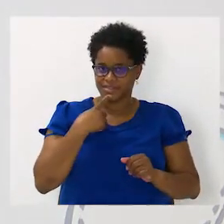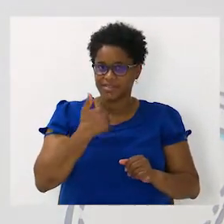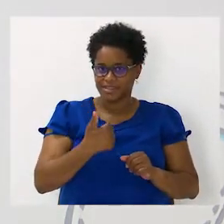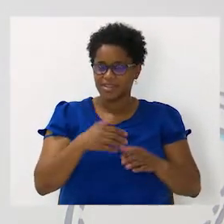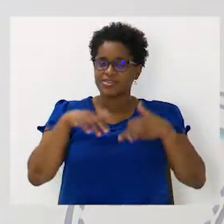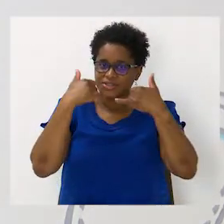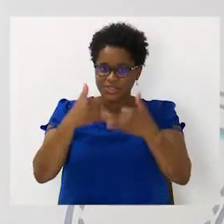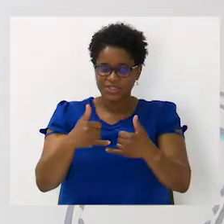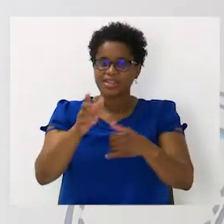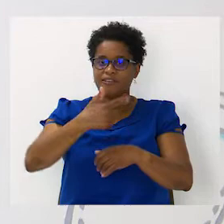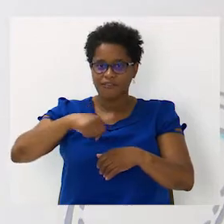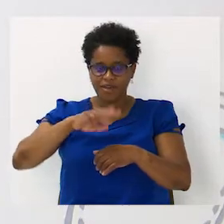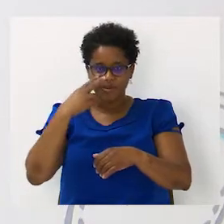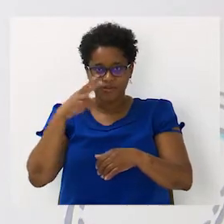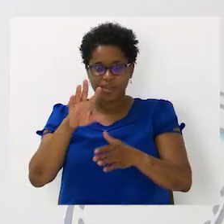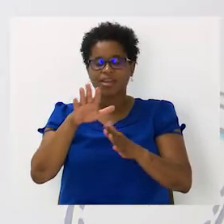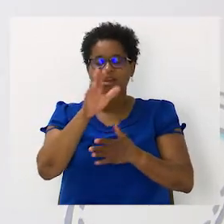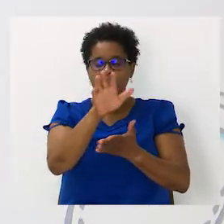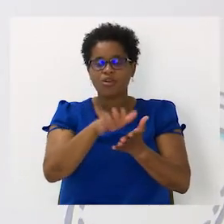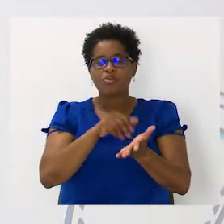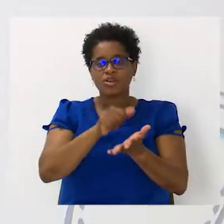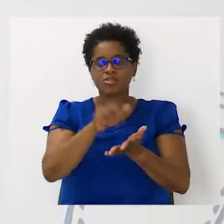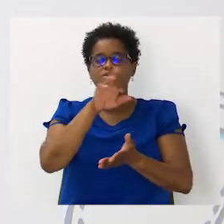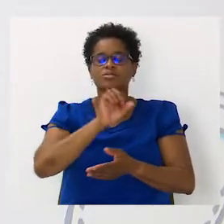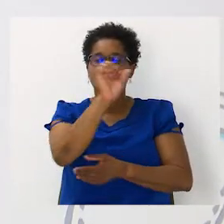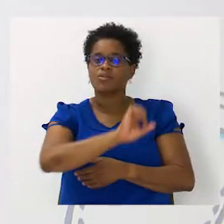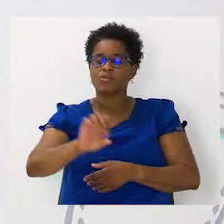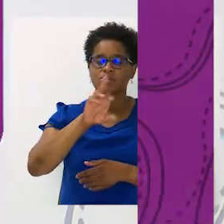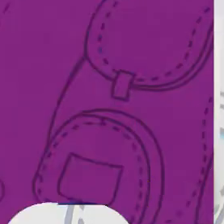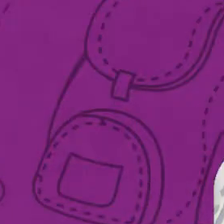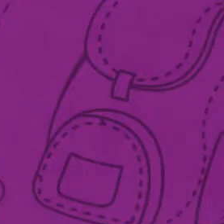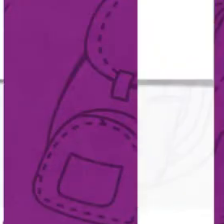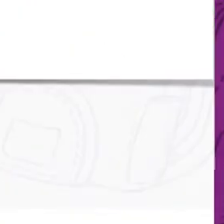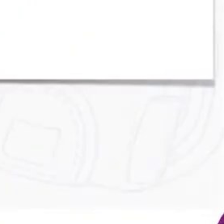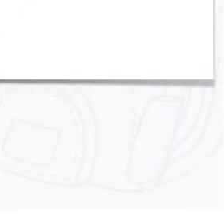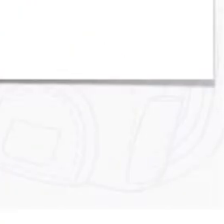De seguida vamos ver a vossa resposta.